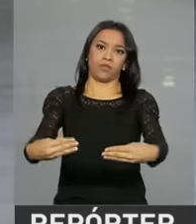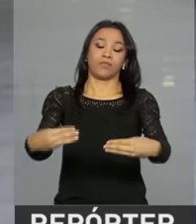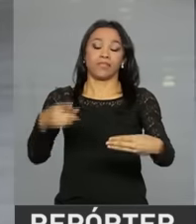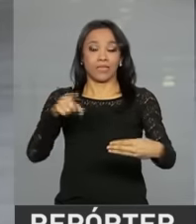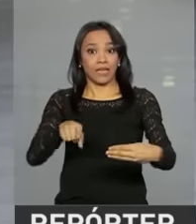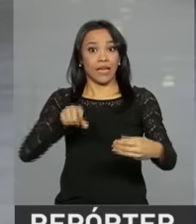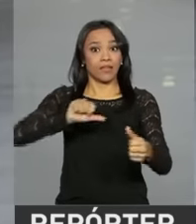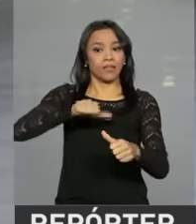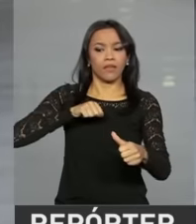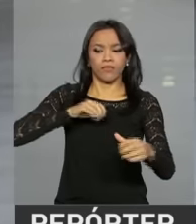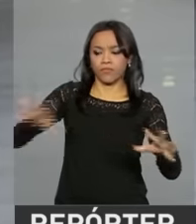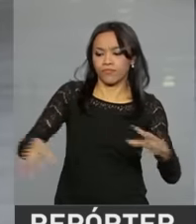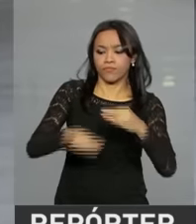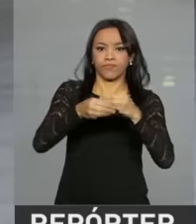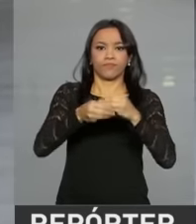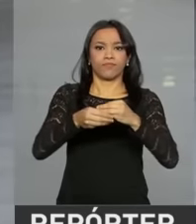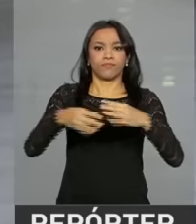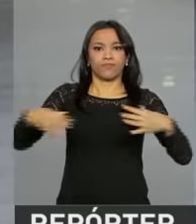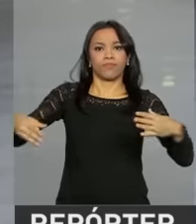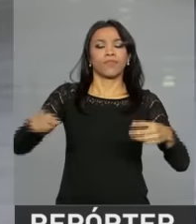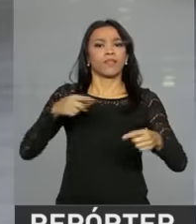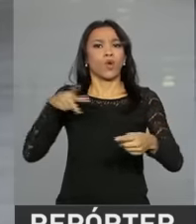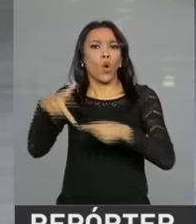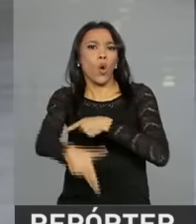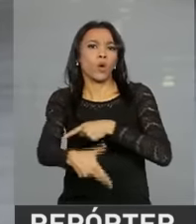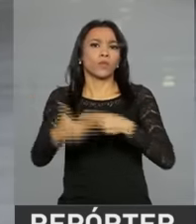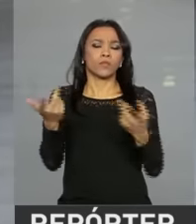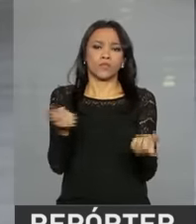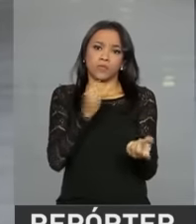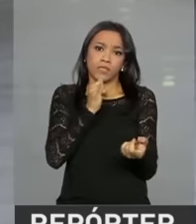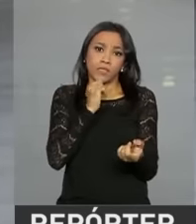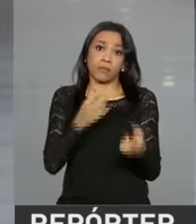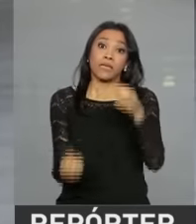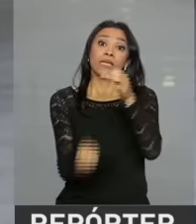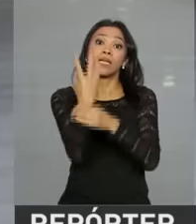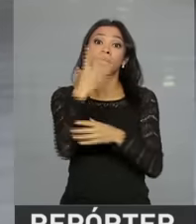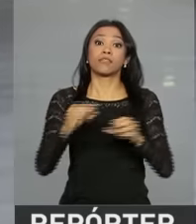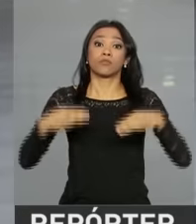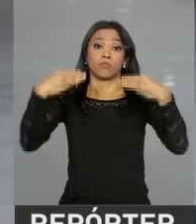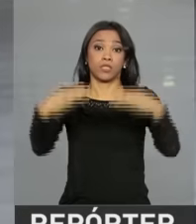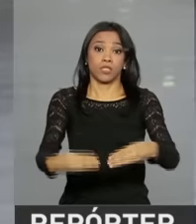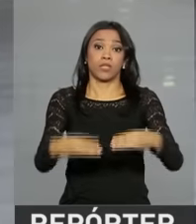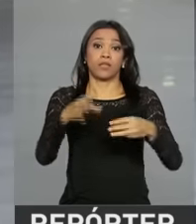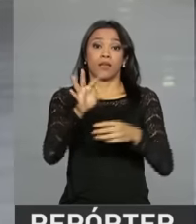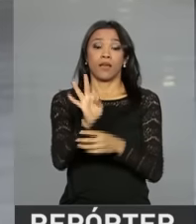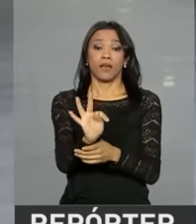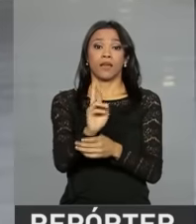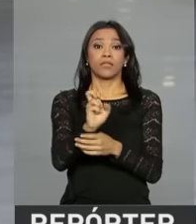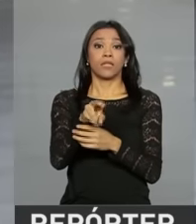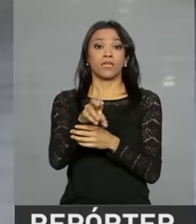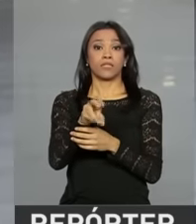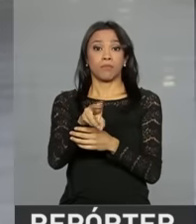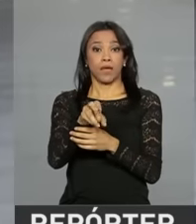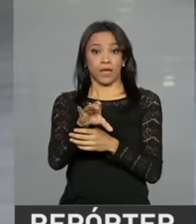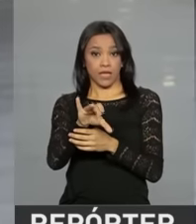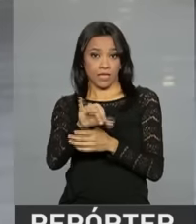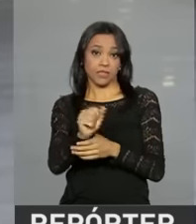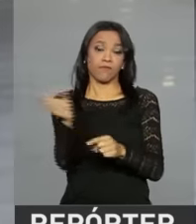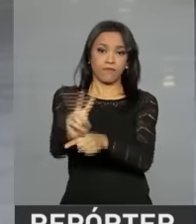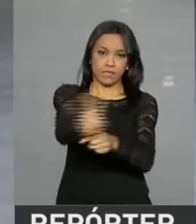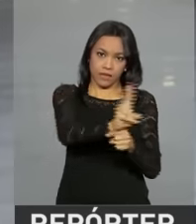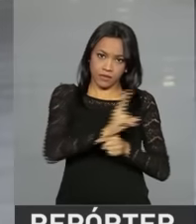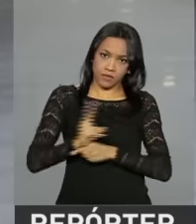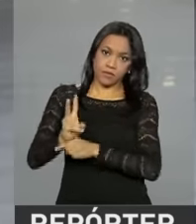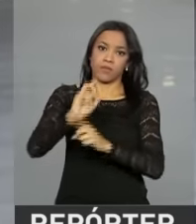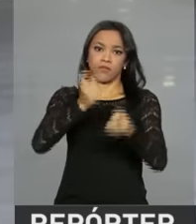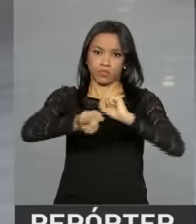algumas fusões e cortes entre ministérios, como por exemplo a criação do Ministério da Transparência, Fiscalização e Gestão e a fusão